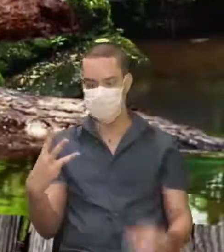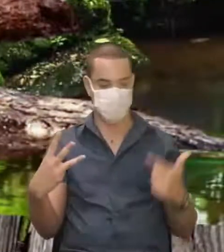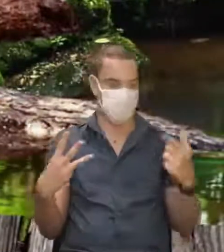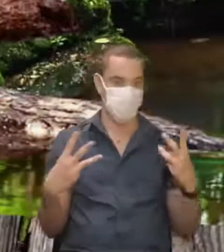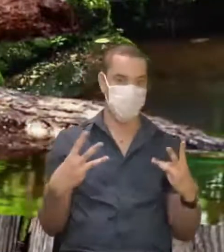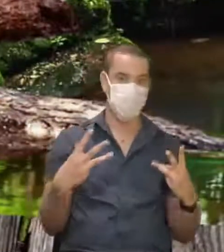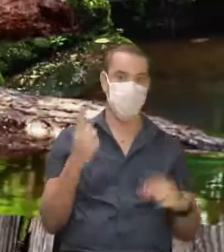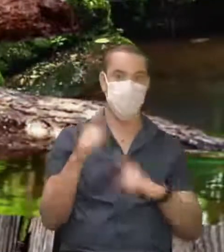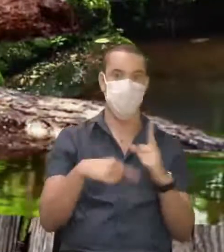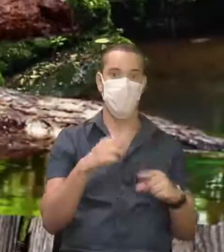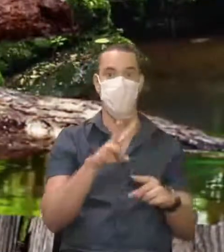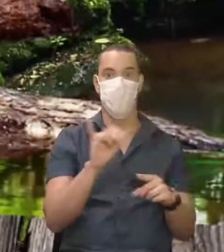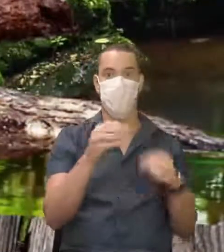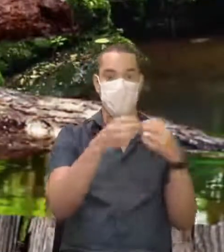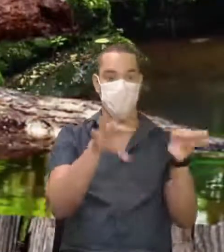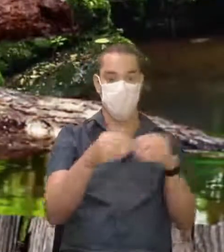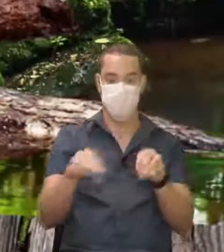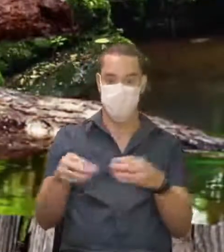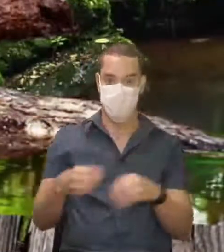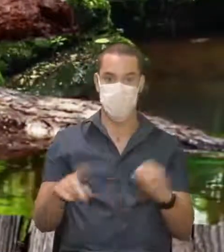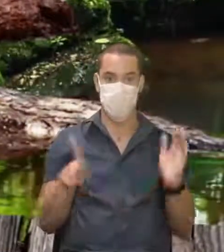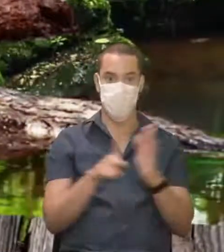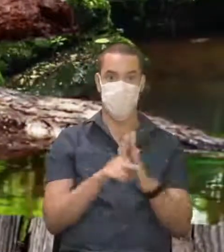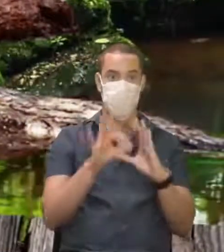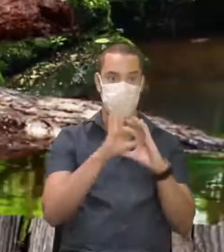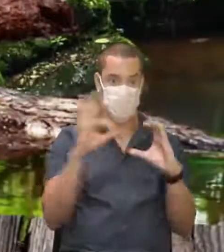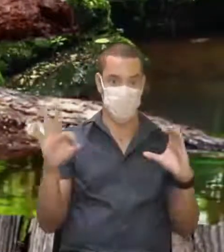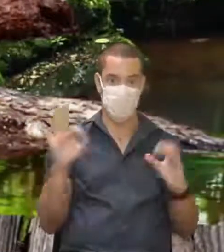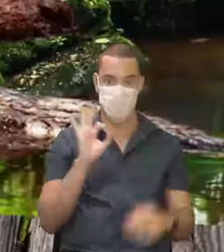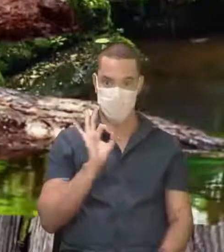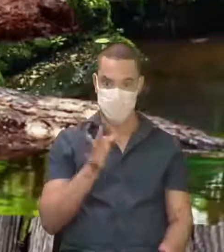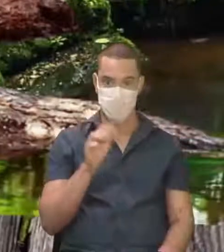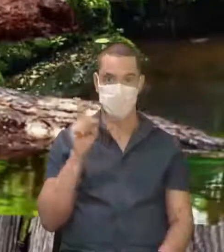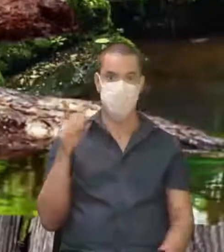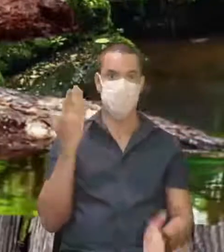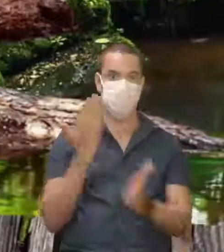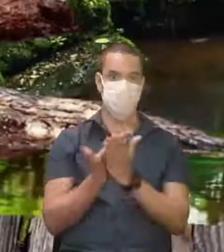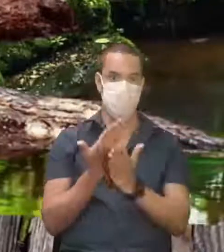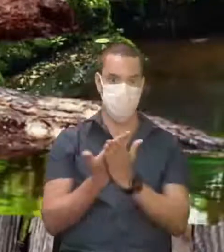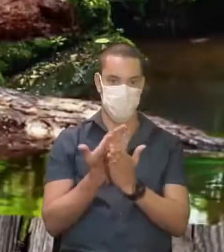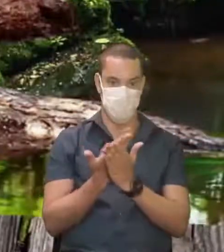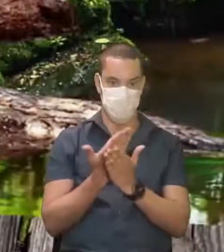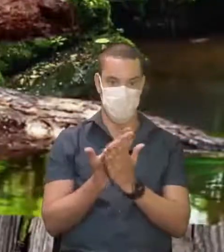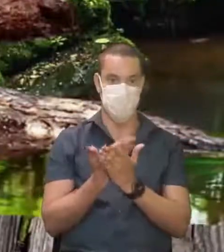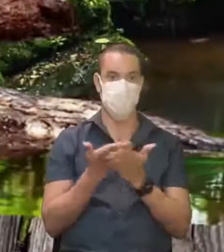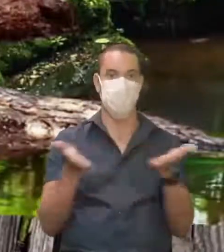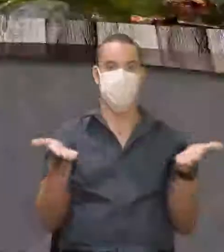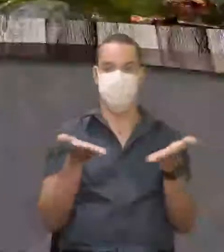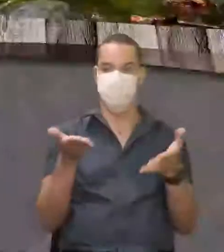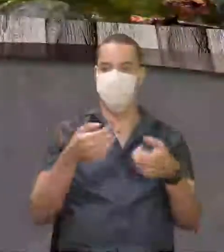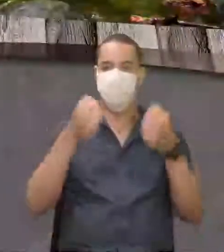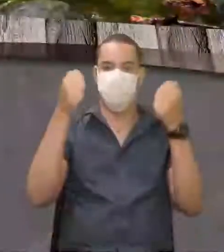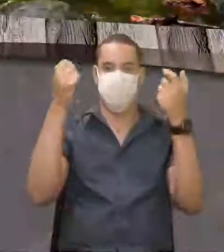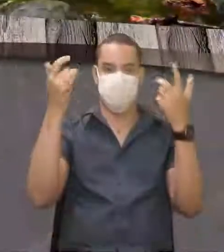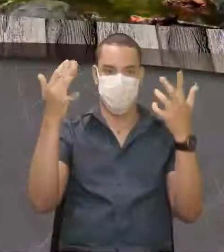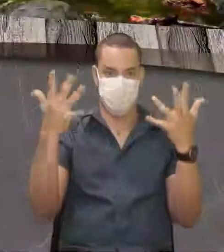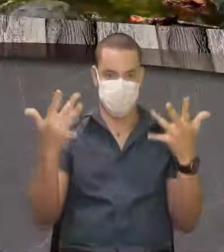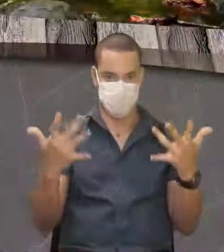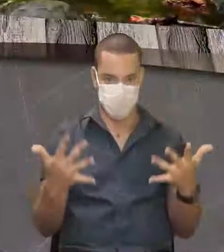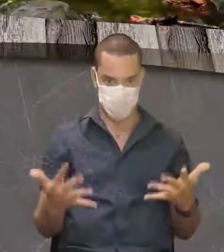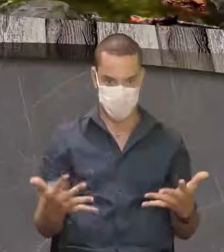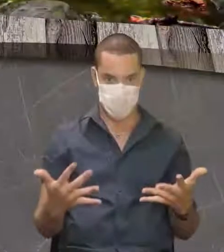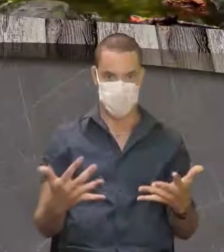células 23, que são os gametas. Perfeito, galera? Então, essa foi a nossa aulinha de